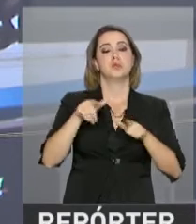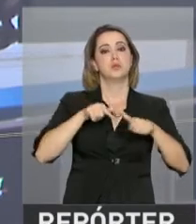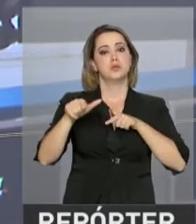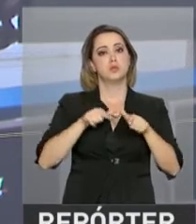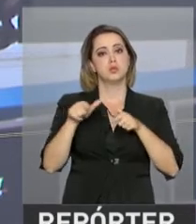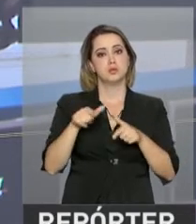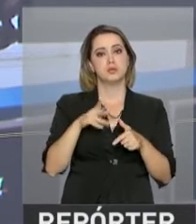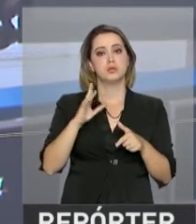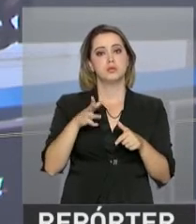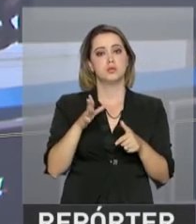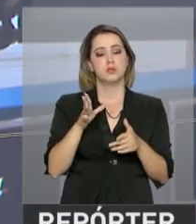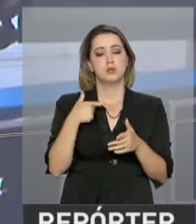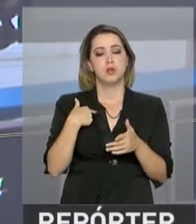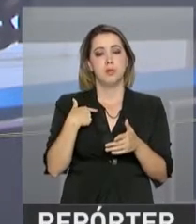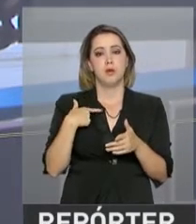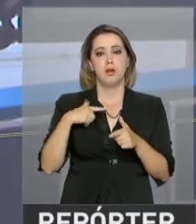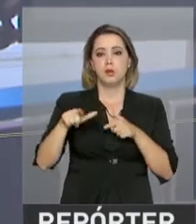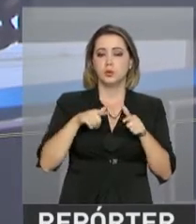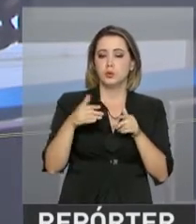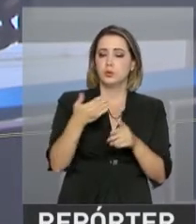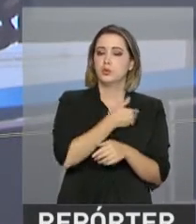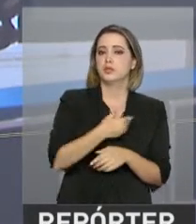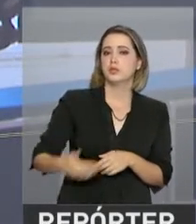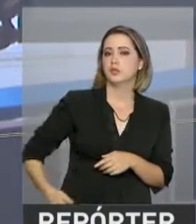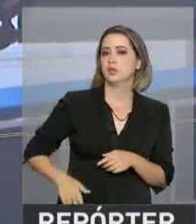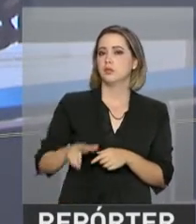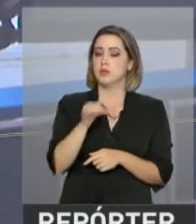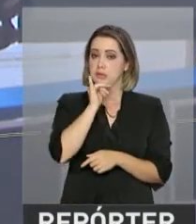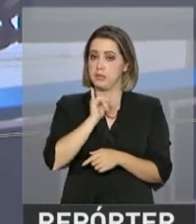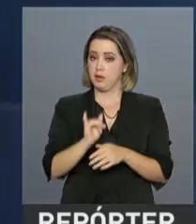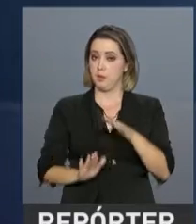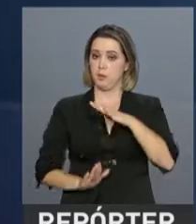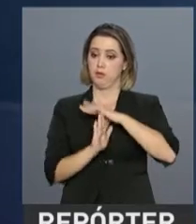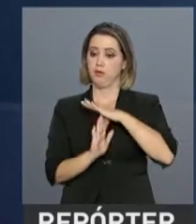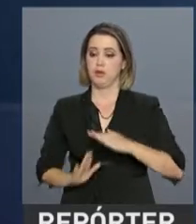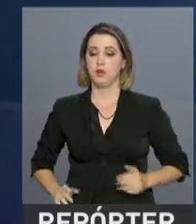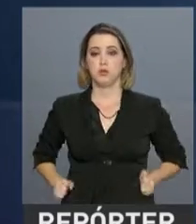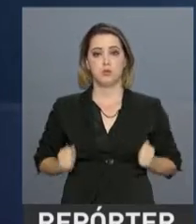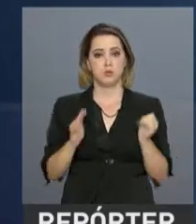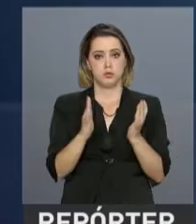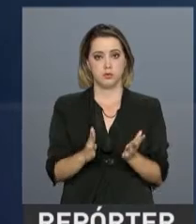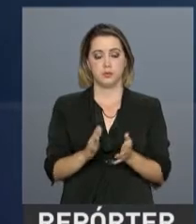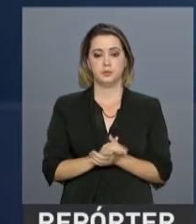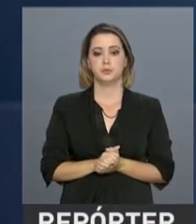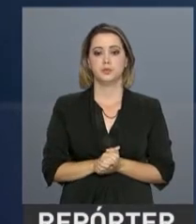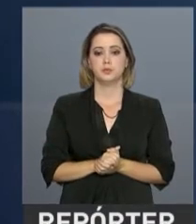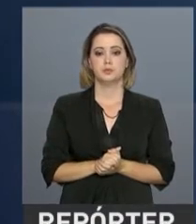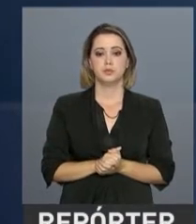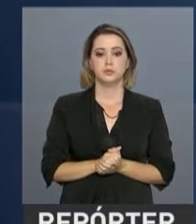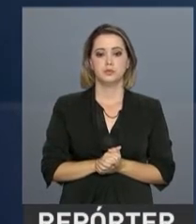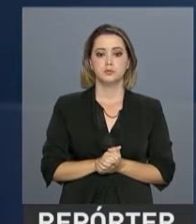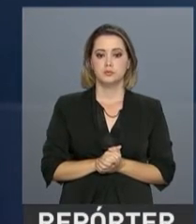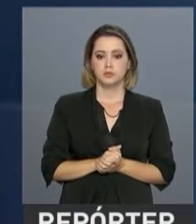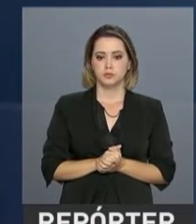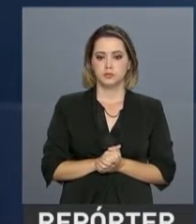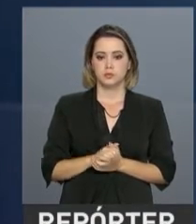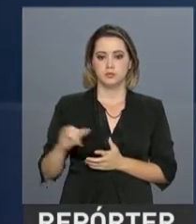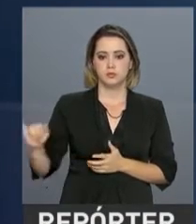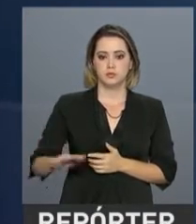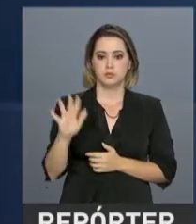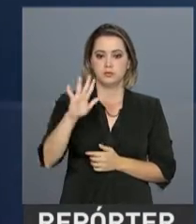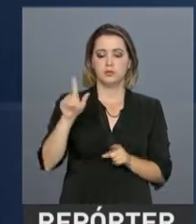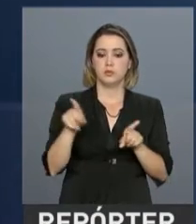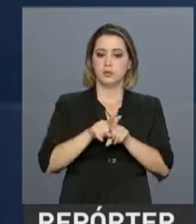pelo governo como a lei do teto dos gastos públicos inflação e os juros estão